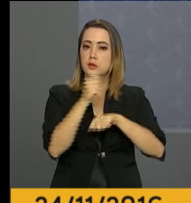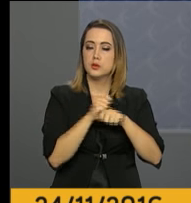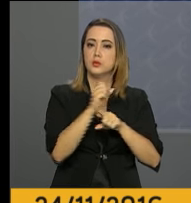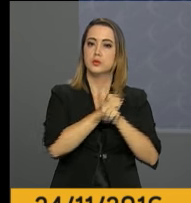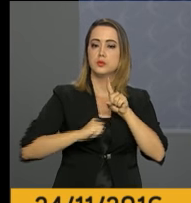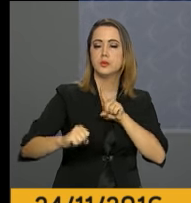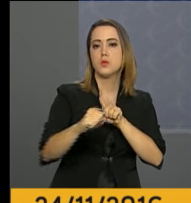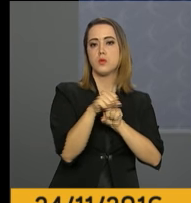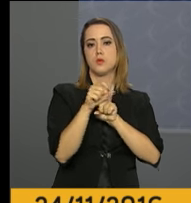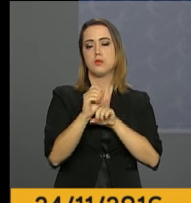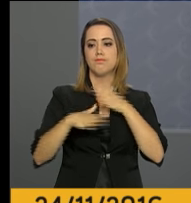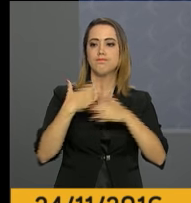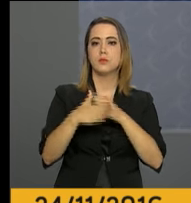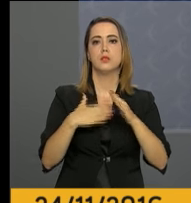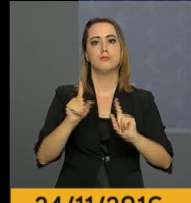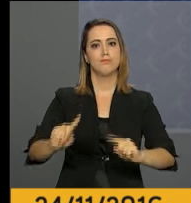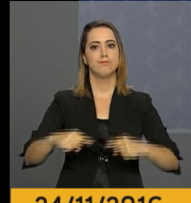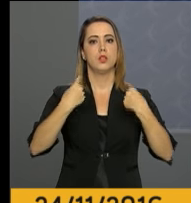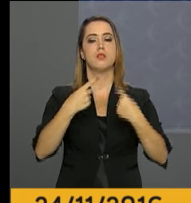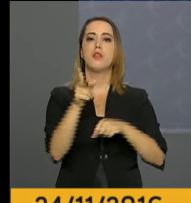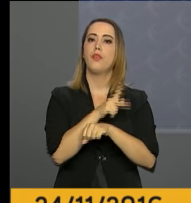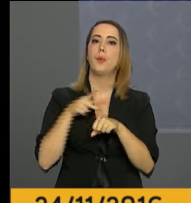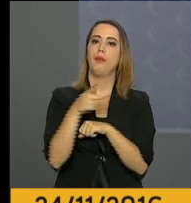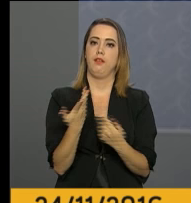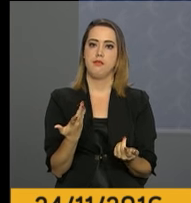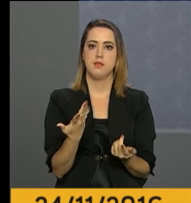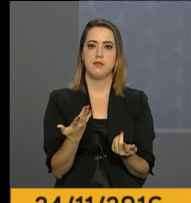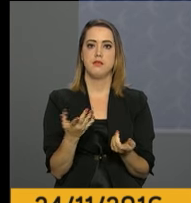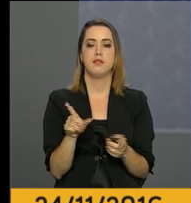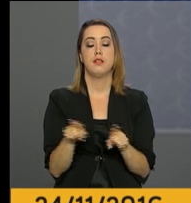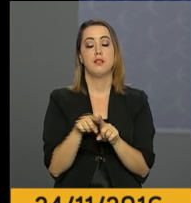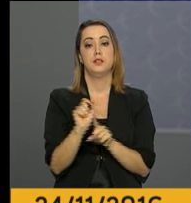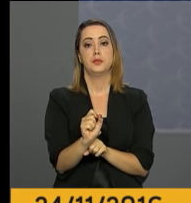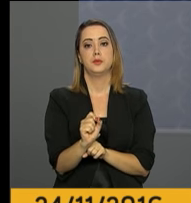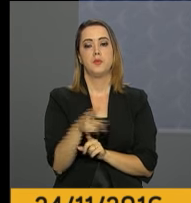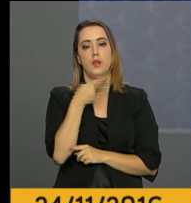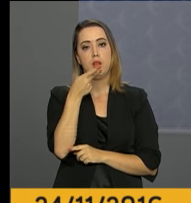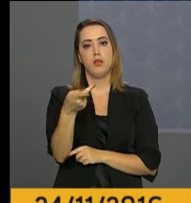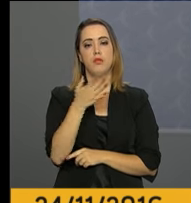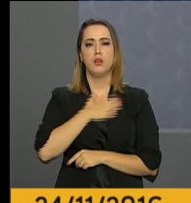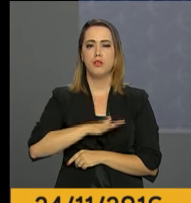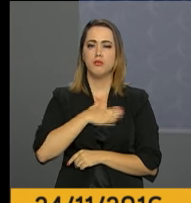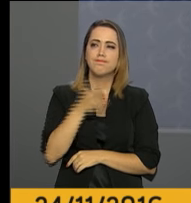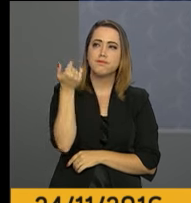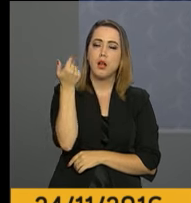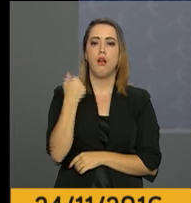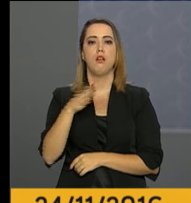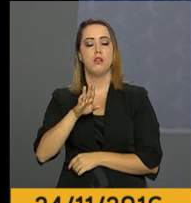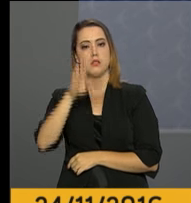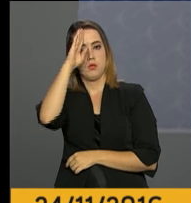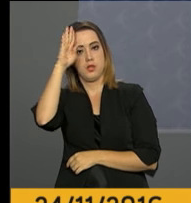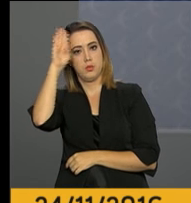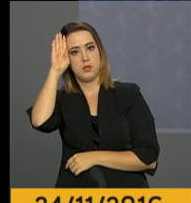etapa da história desafiam o país eu digo isso presidente com muita tranquilidade porque quando me formei na faculdade direito do